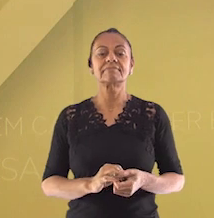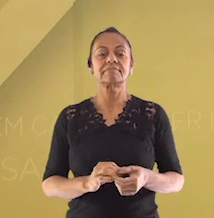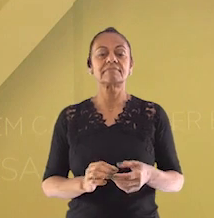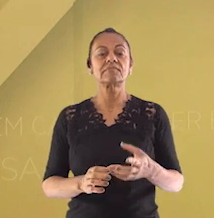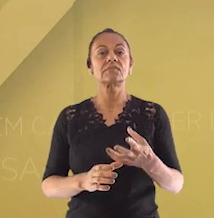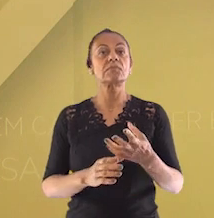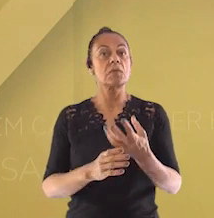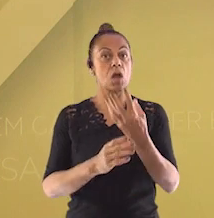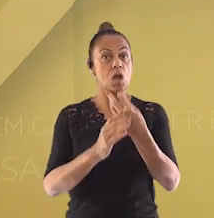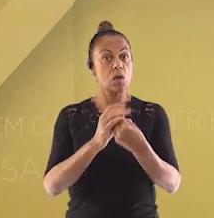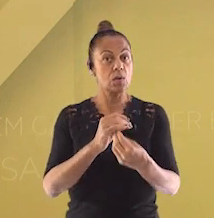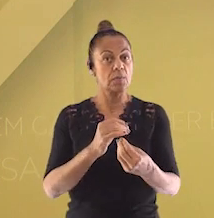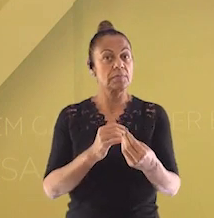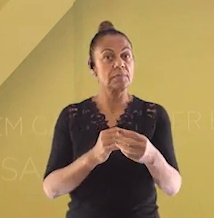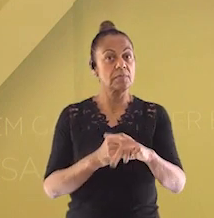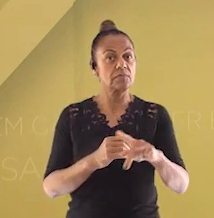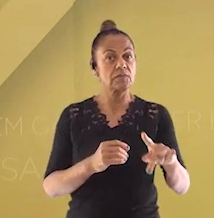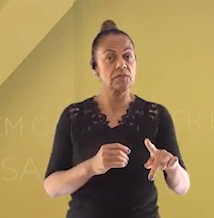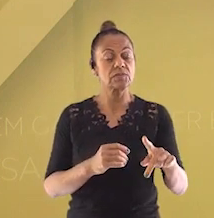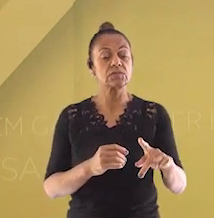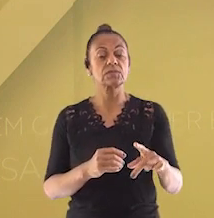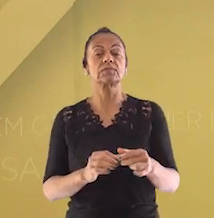The Life